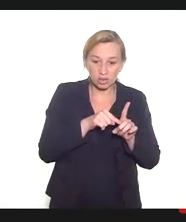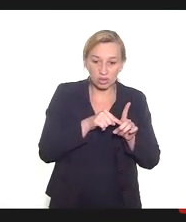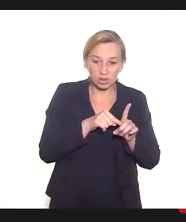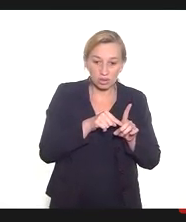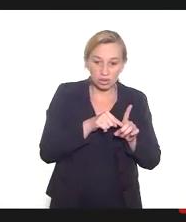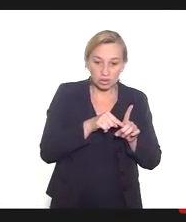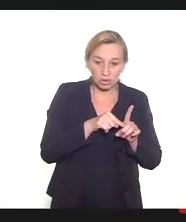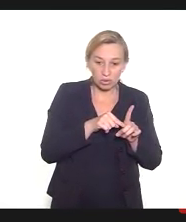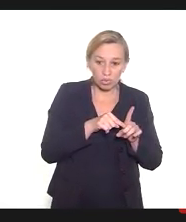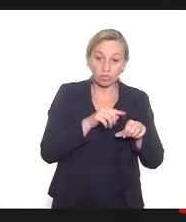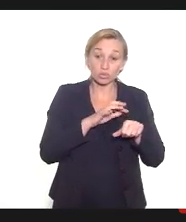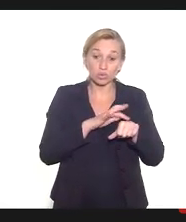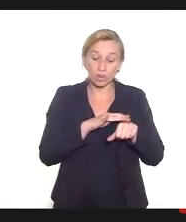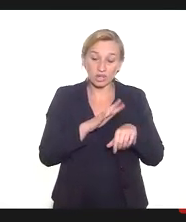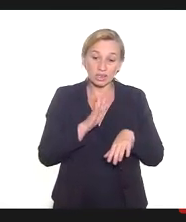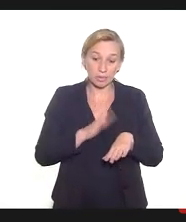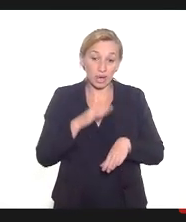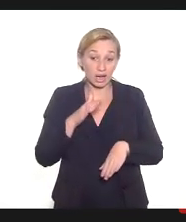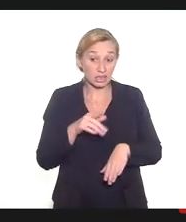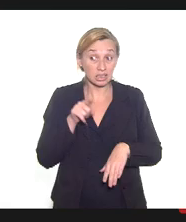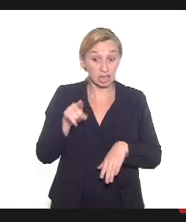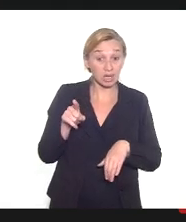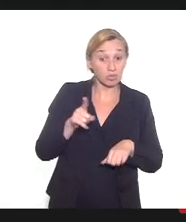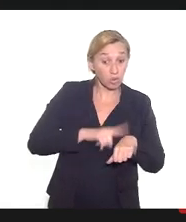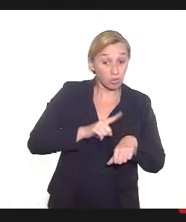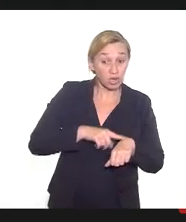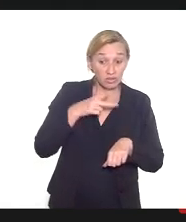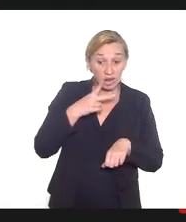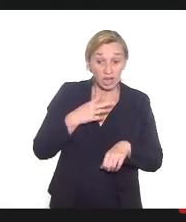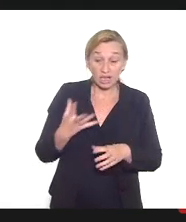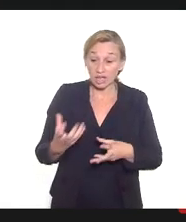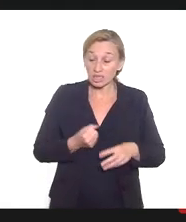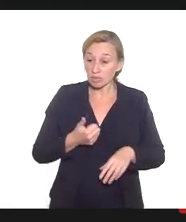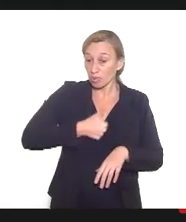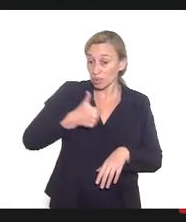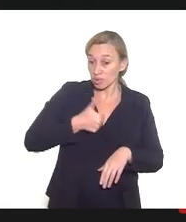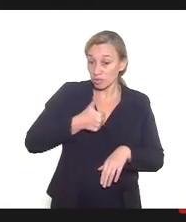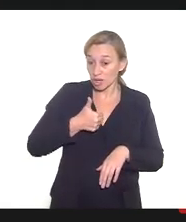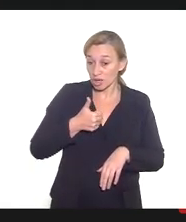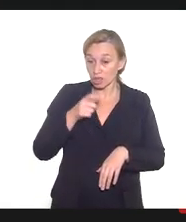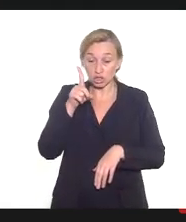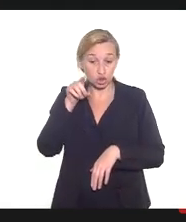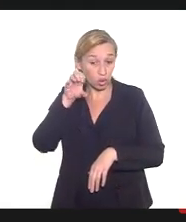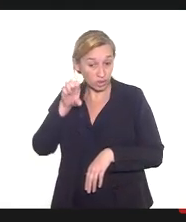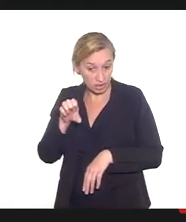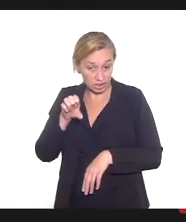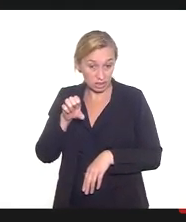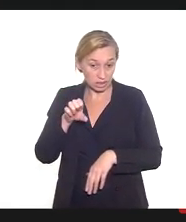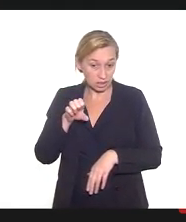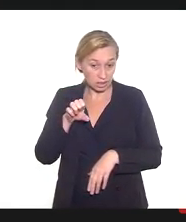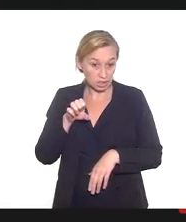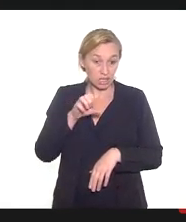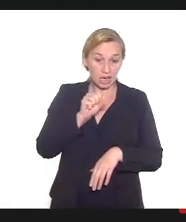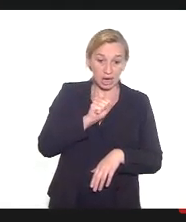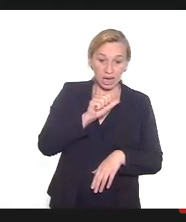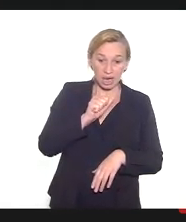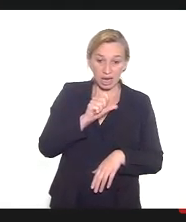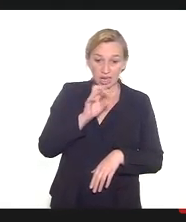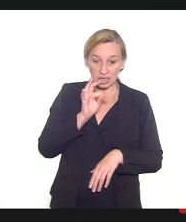comorbidades e naquele momento dizer que quem tinha recebido a primeira dose de as